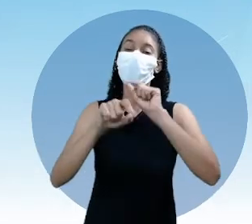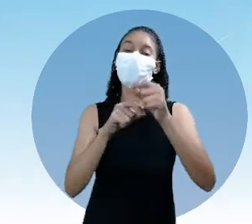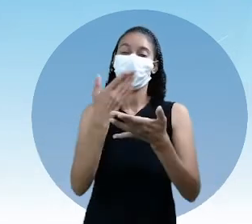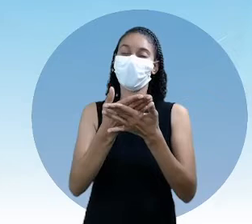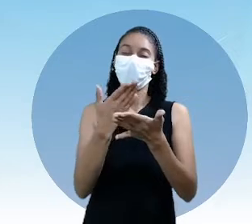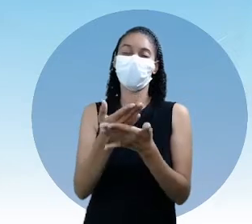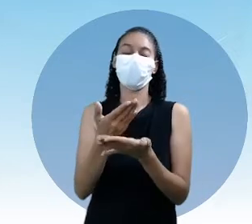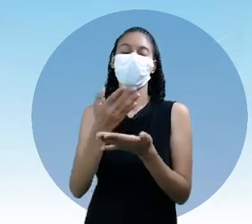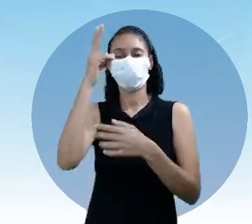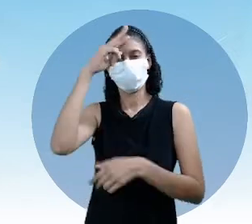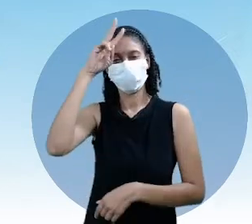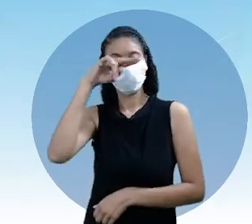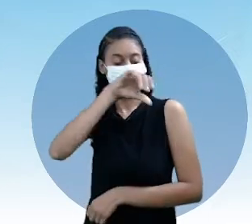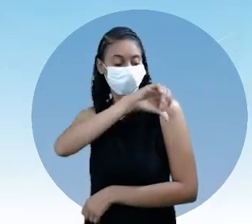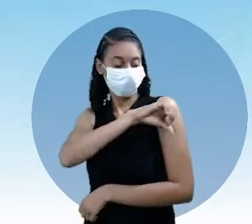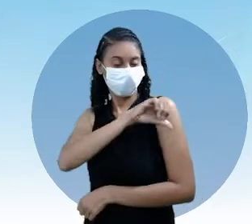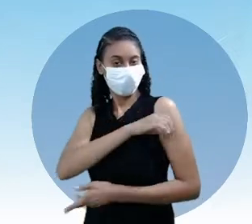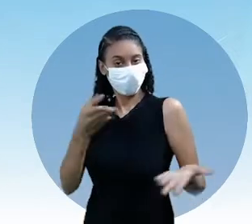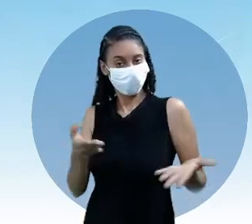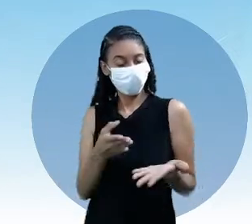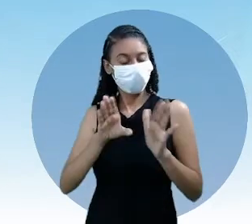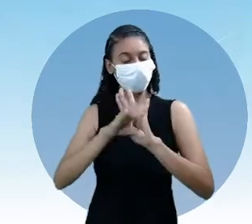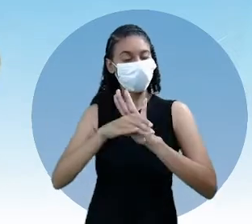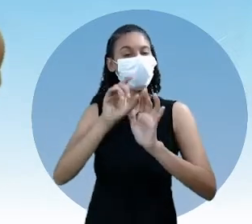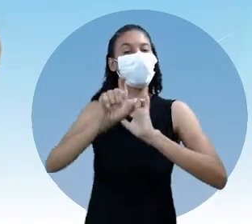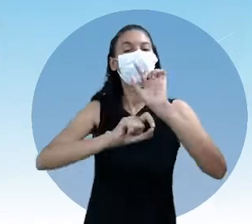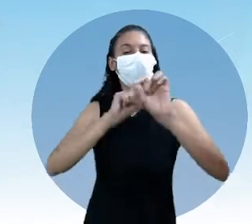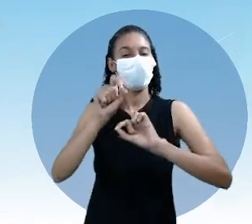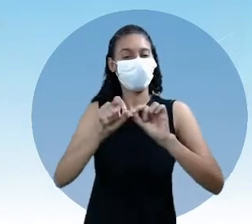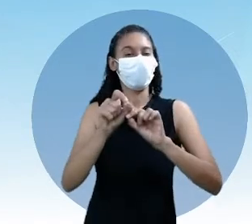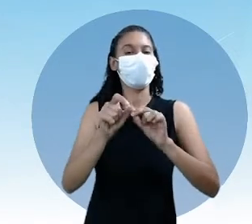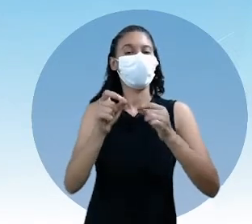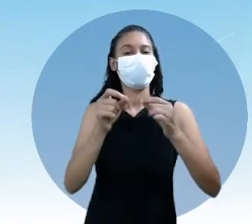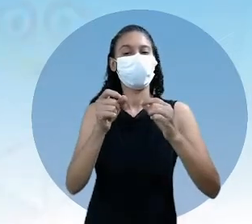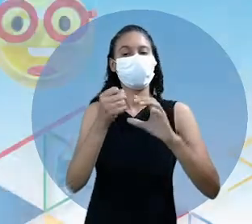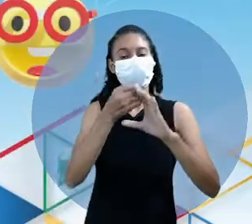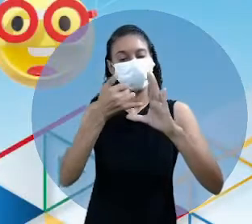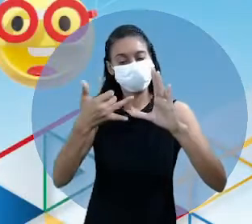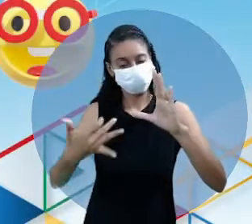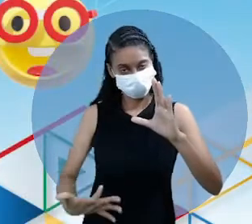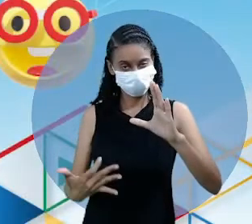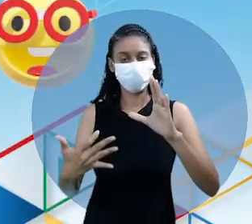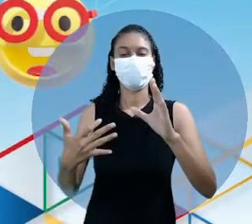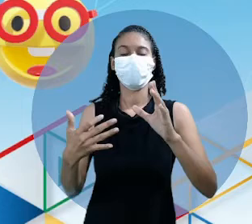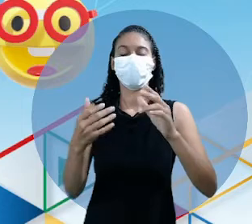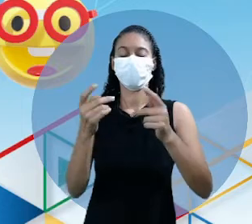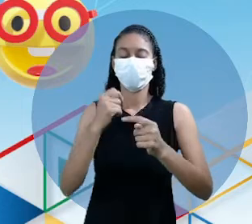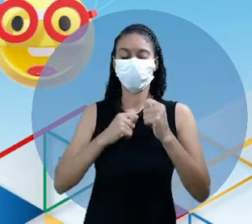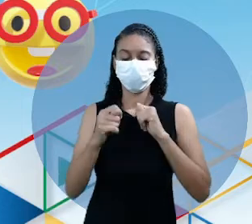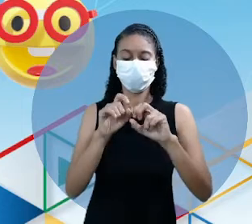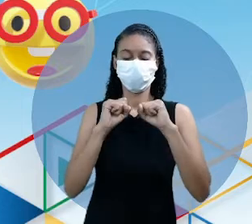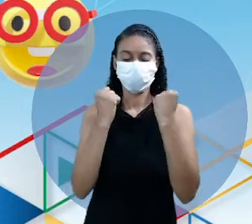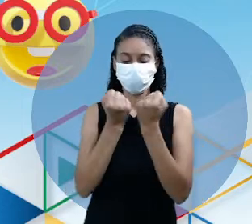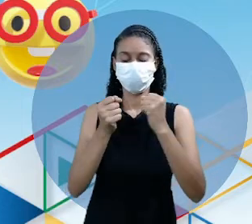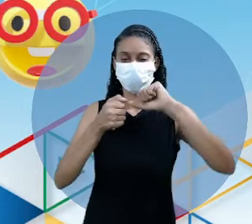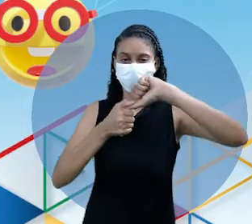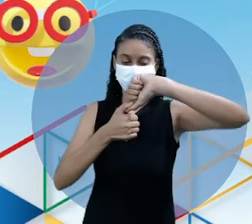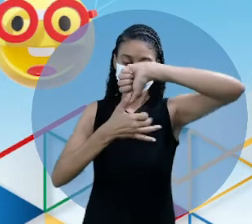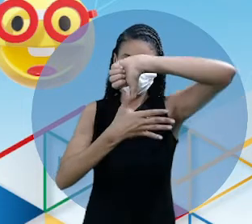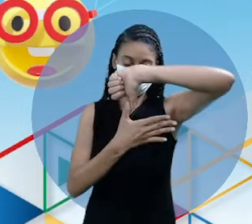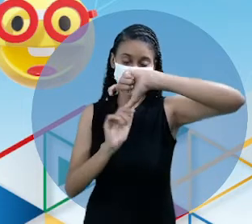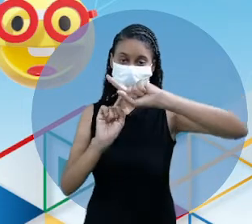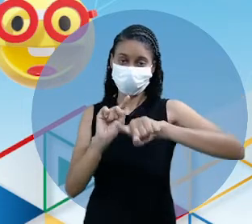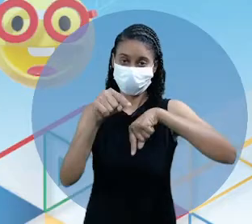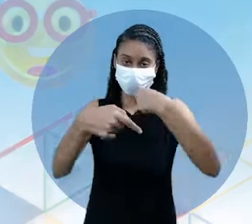os nonos anos. Hoje o nosso conteúdo serão os aspectos econômicos e sociais da América Latina no